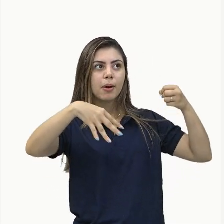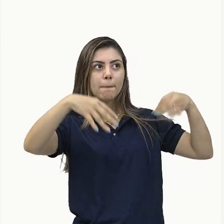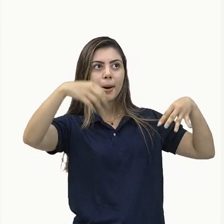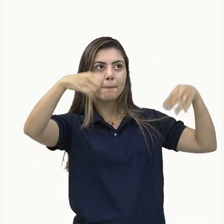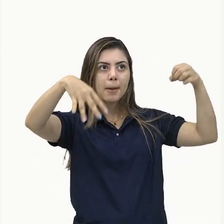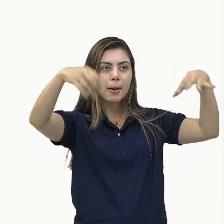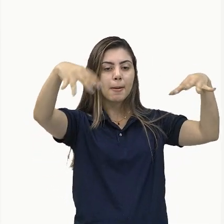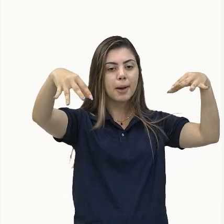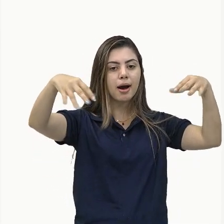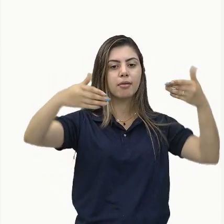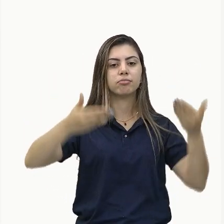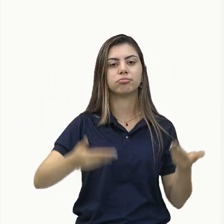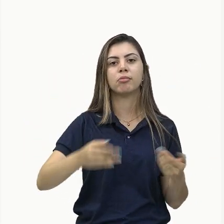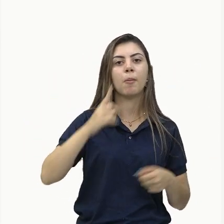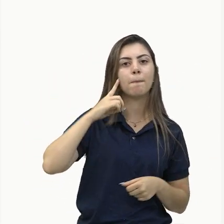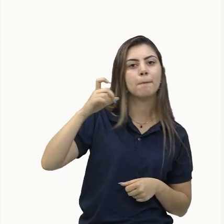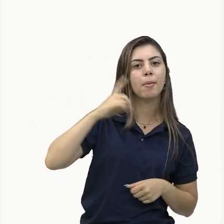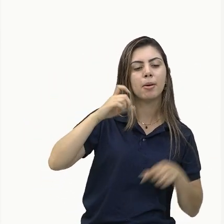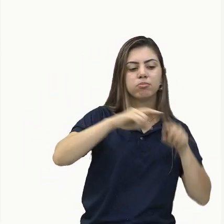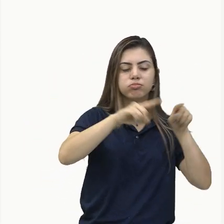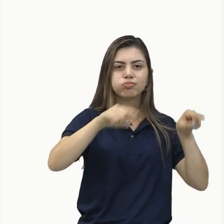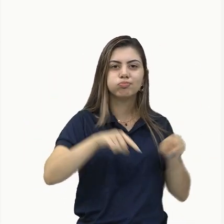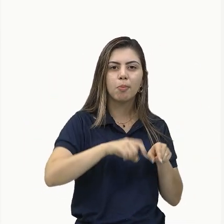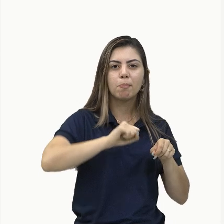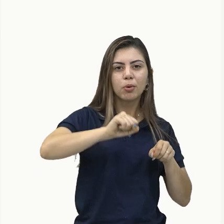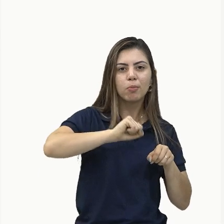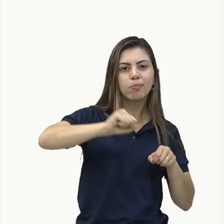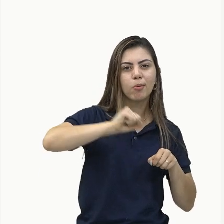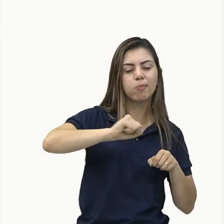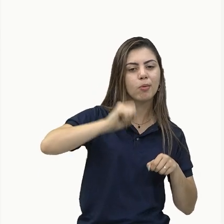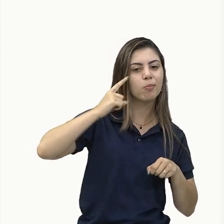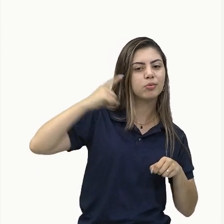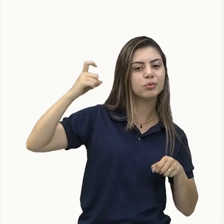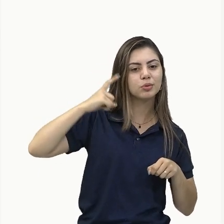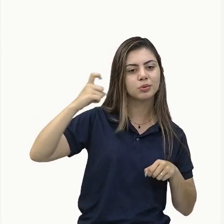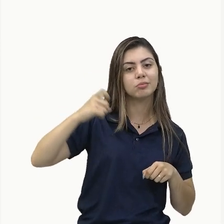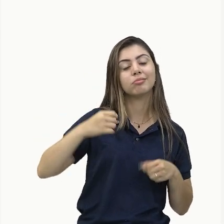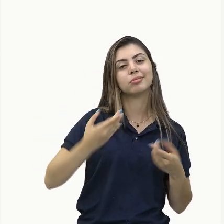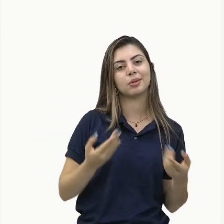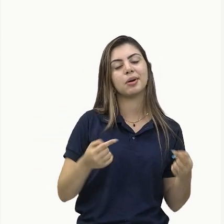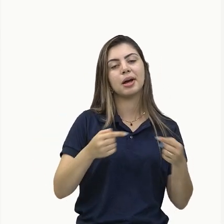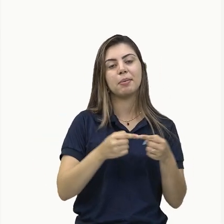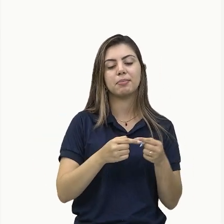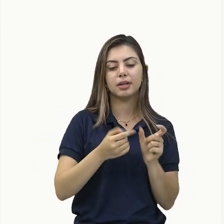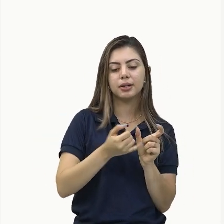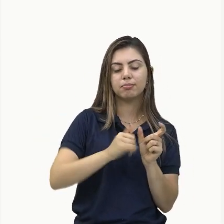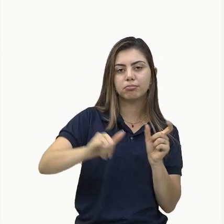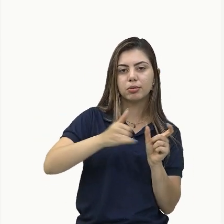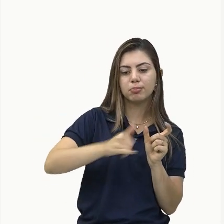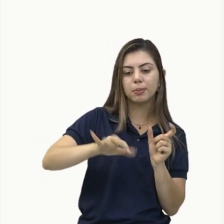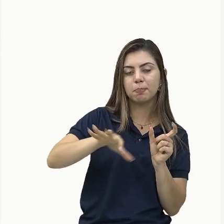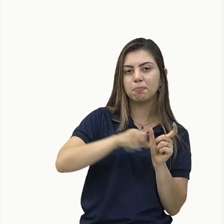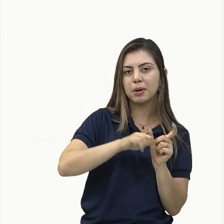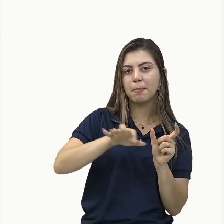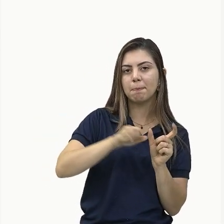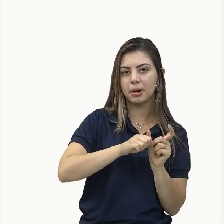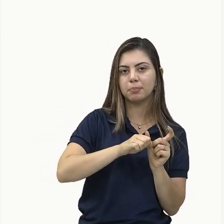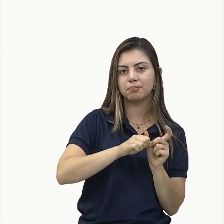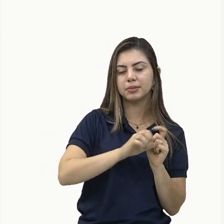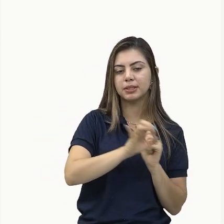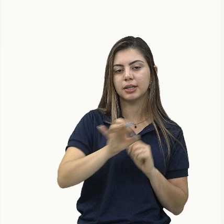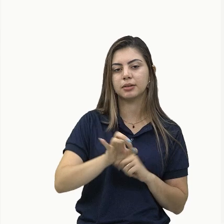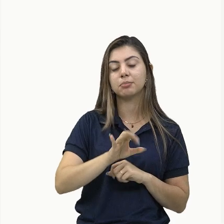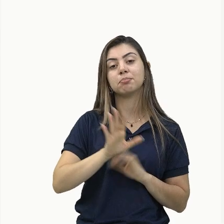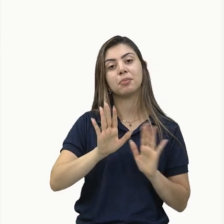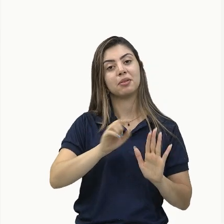lâmpadas, caixas de som, são exemplos de receptores. Aí agora você já sabe que